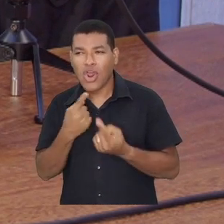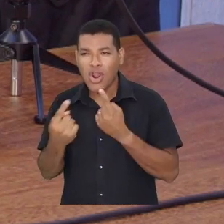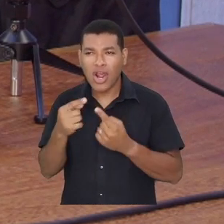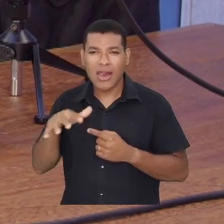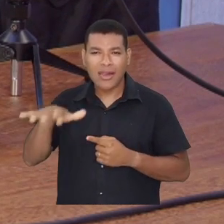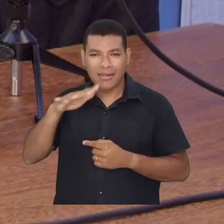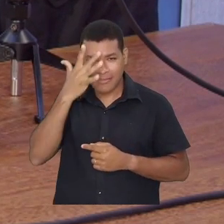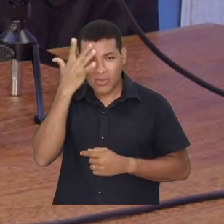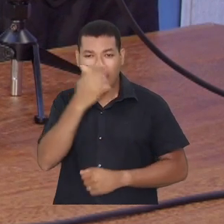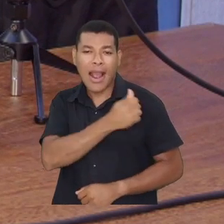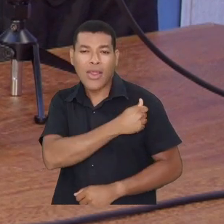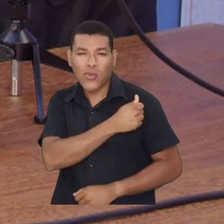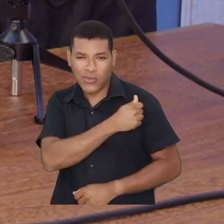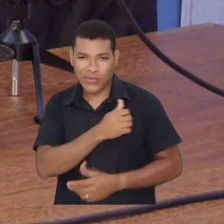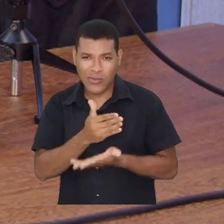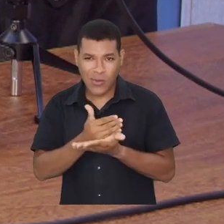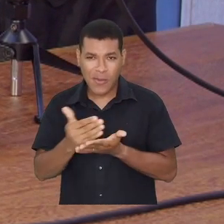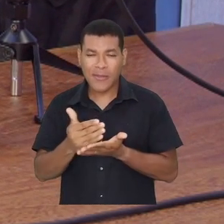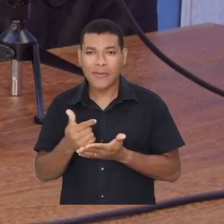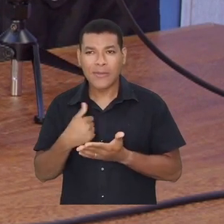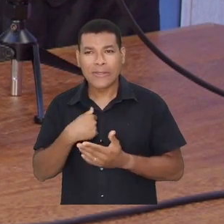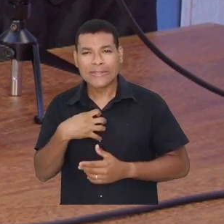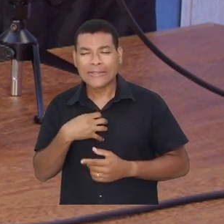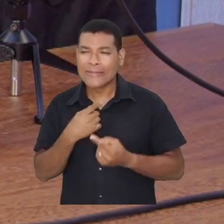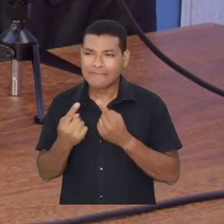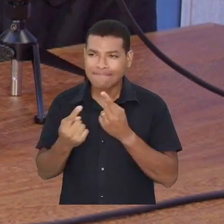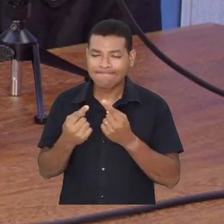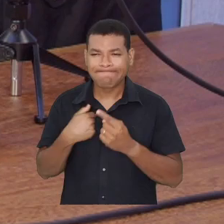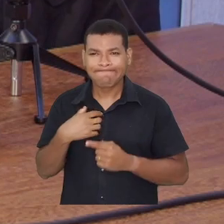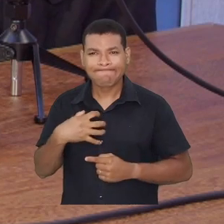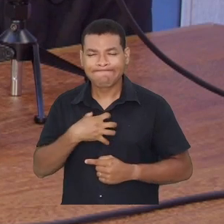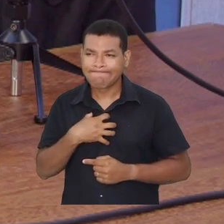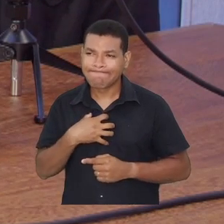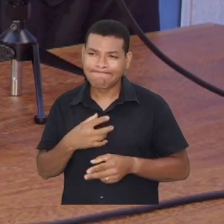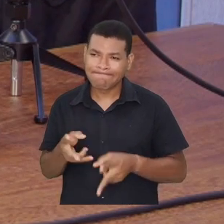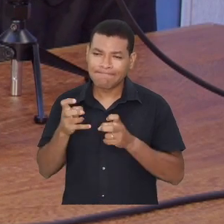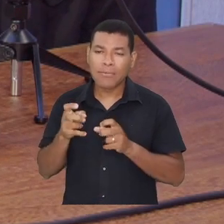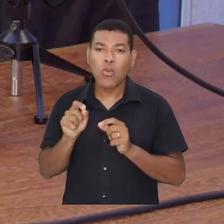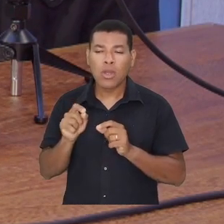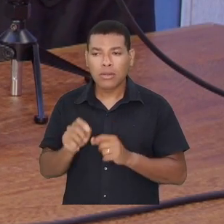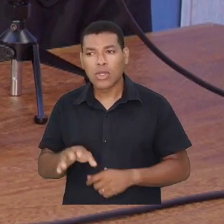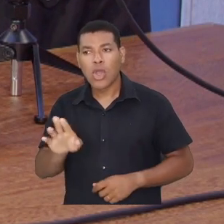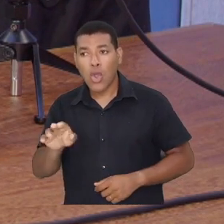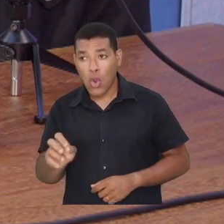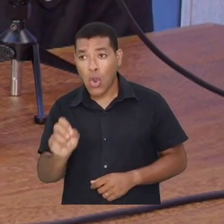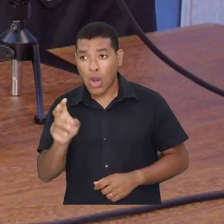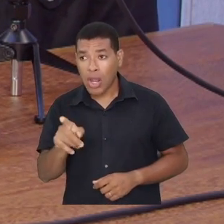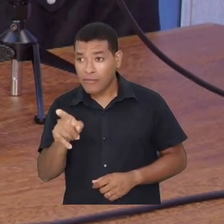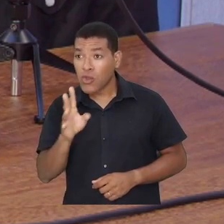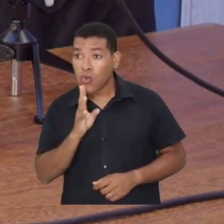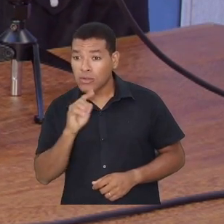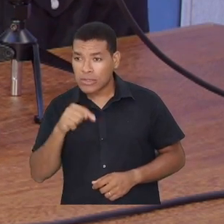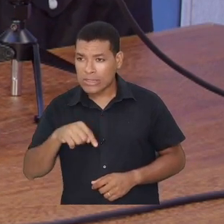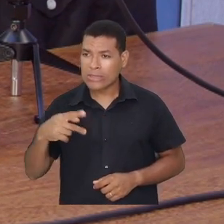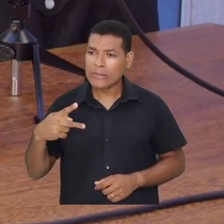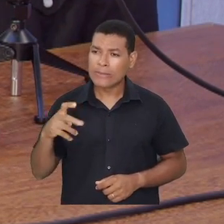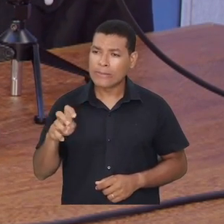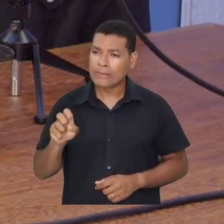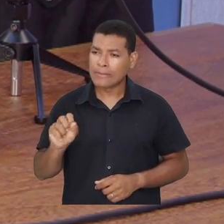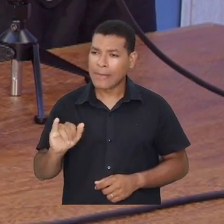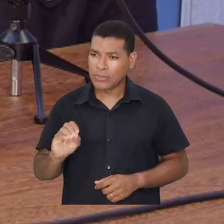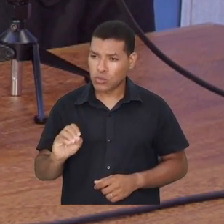estudante, quando eu converso, o que eu sinto é que, cara, ok, conheço a PepsiCo, me